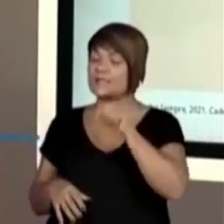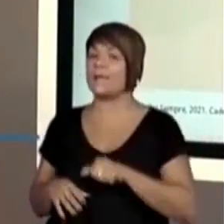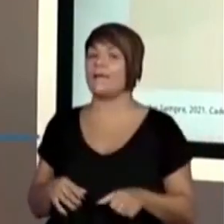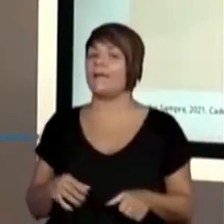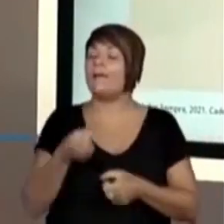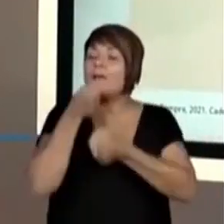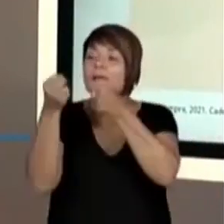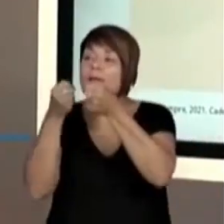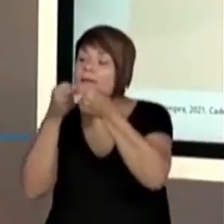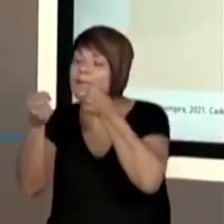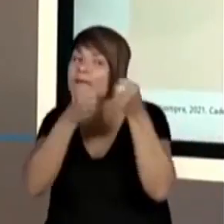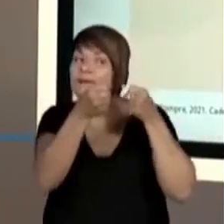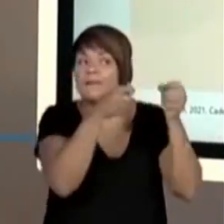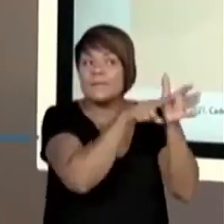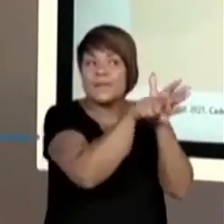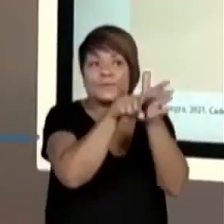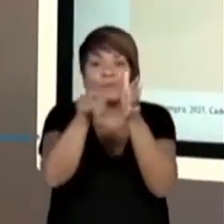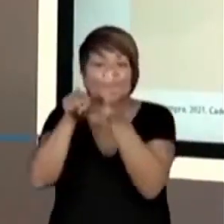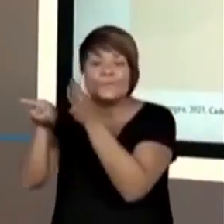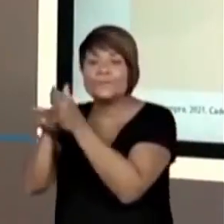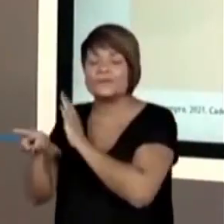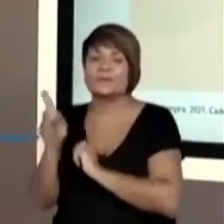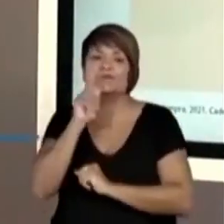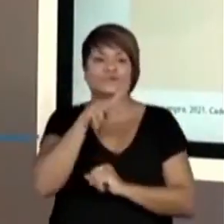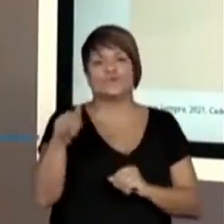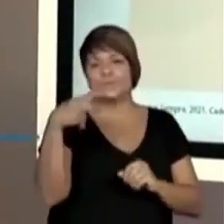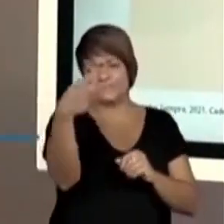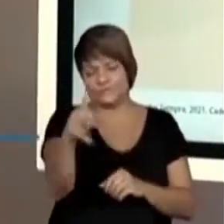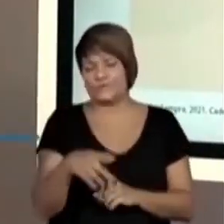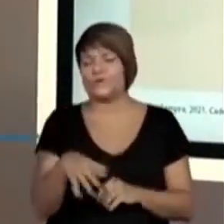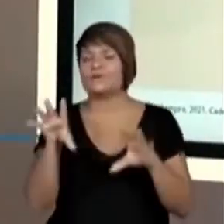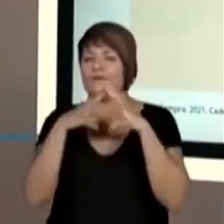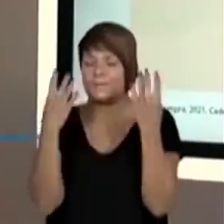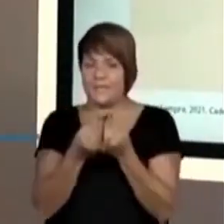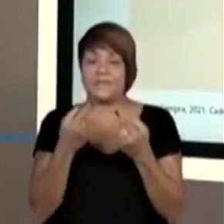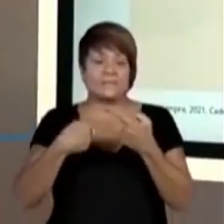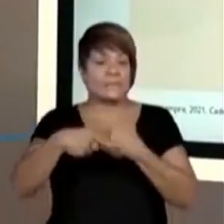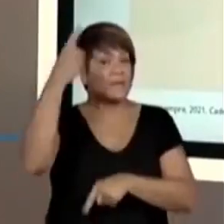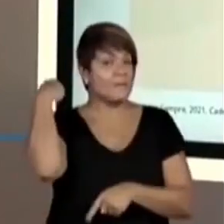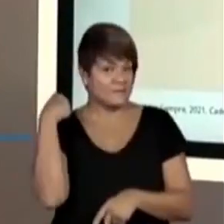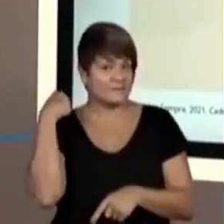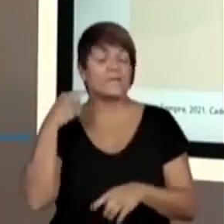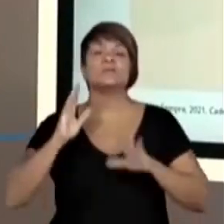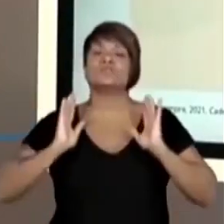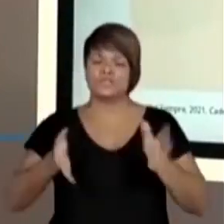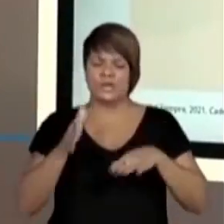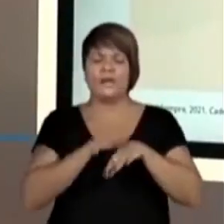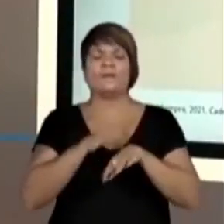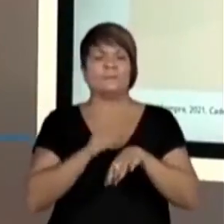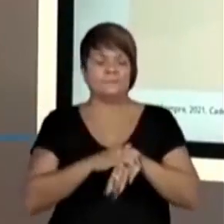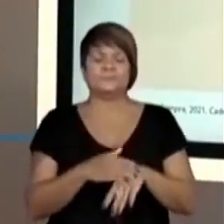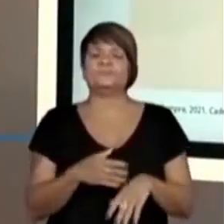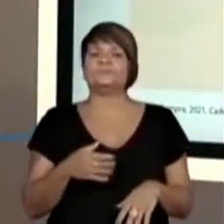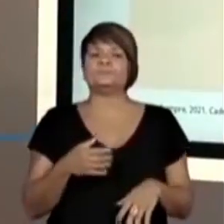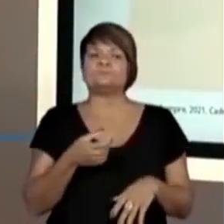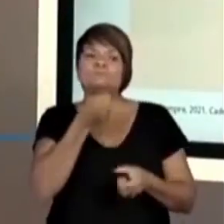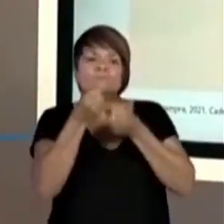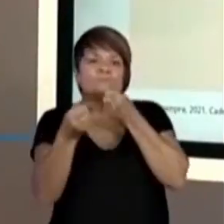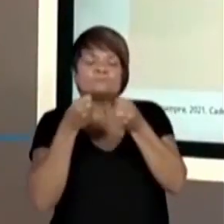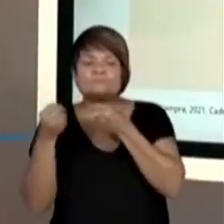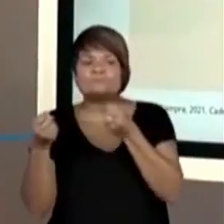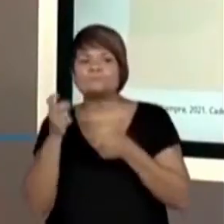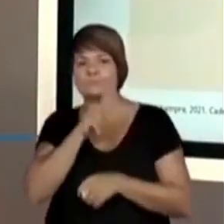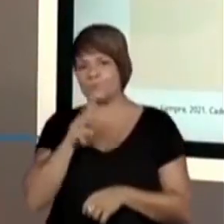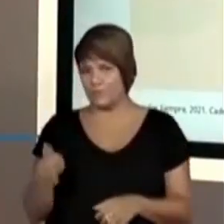os familiares, quais brincadeiras que eles mais gostavam. Semana passada, nós fizemos aí a enquete dos professores. A professora Fran